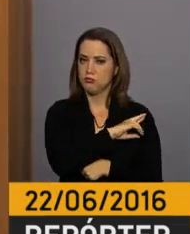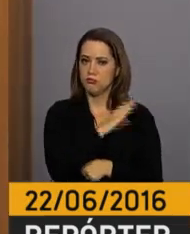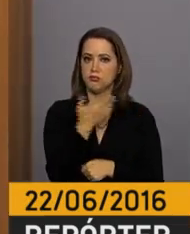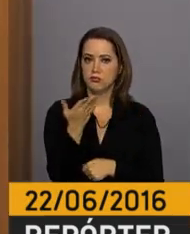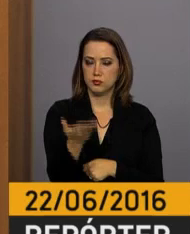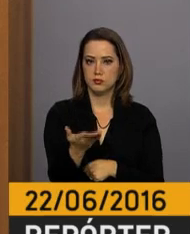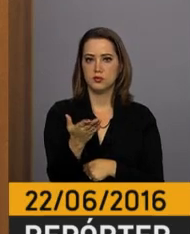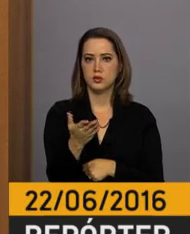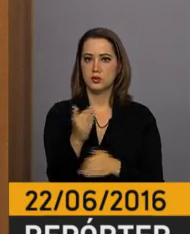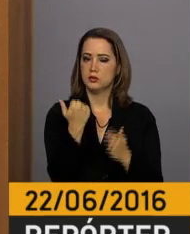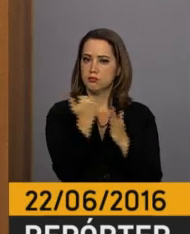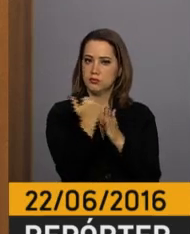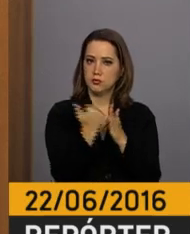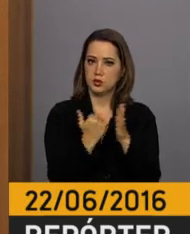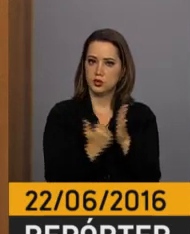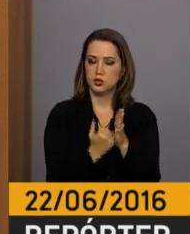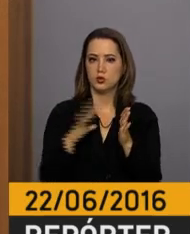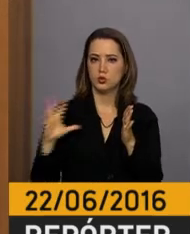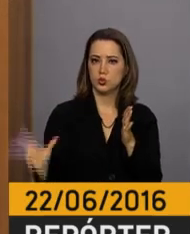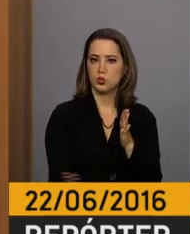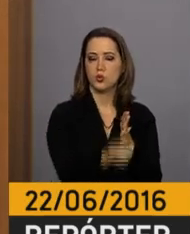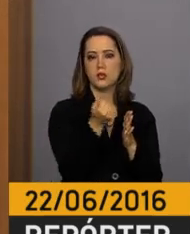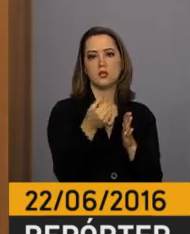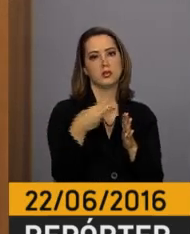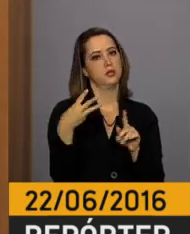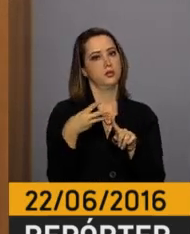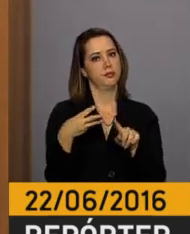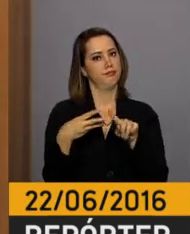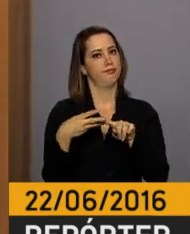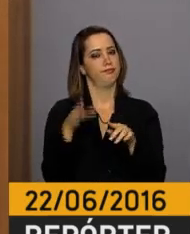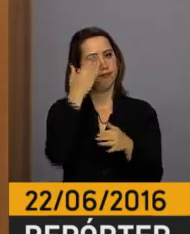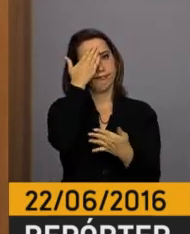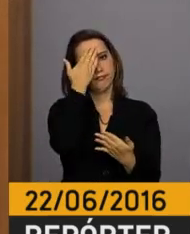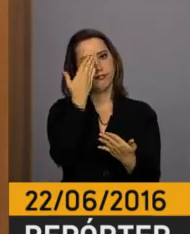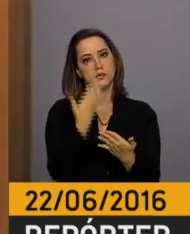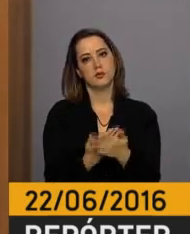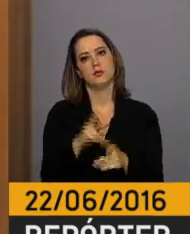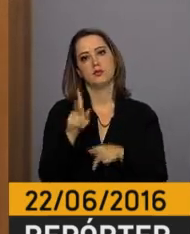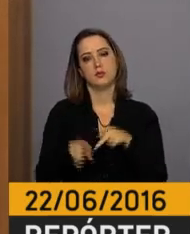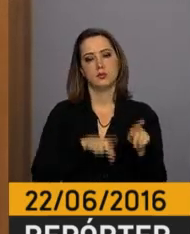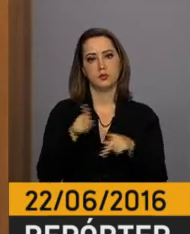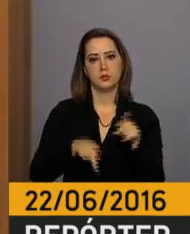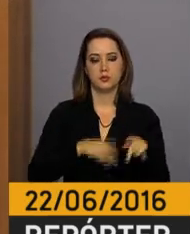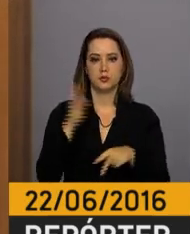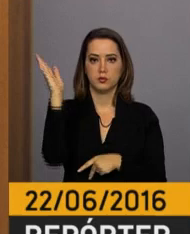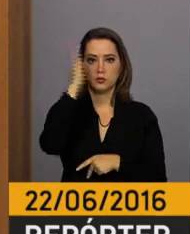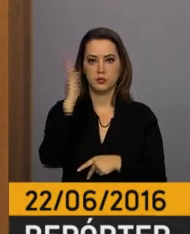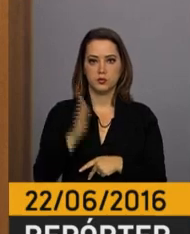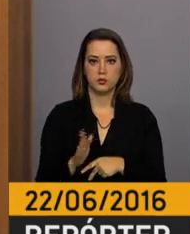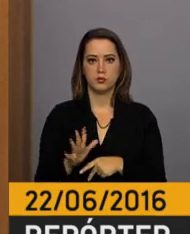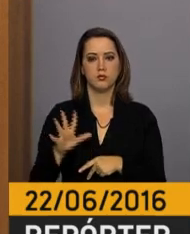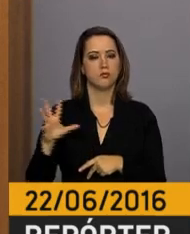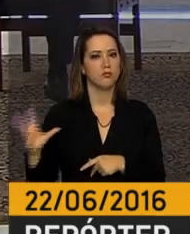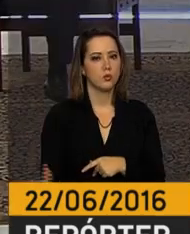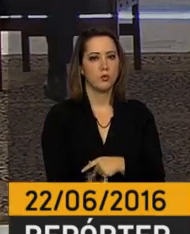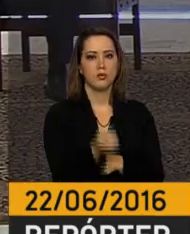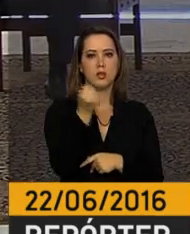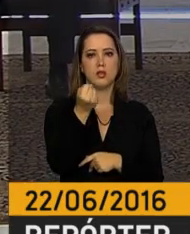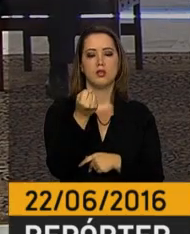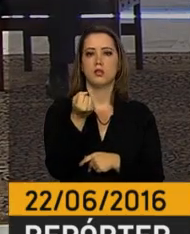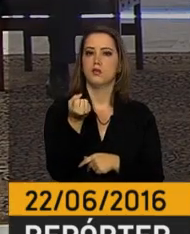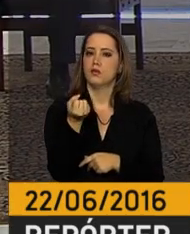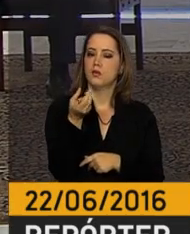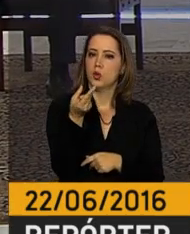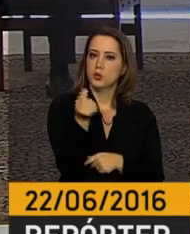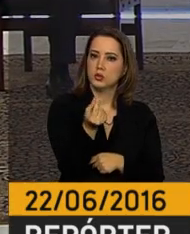Resgate Tríplice da Nação um resgate da confiança do povo brasileiro um resgate do crédito público